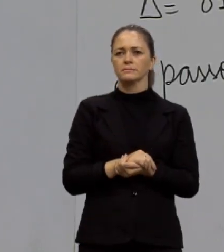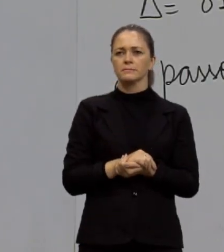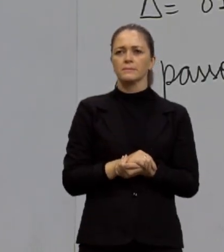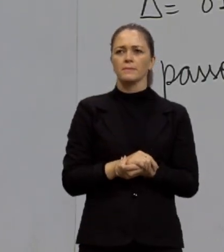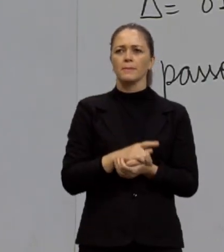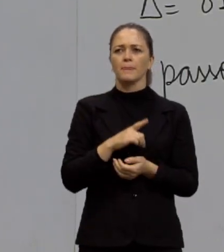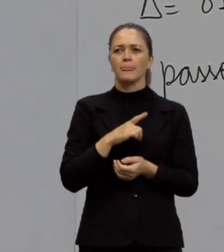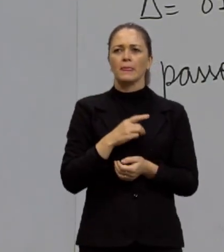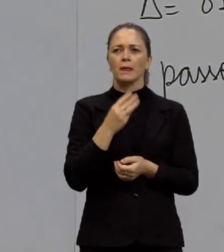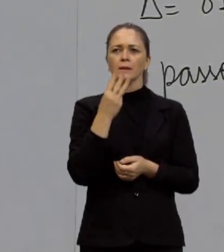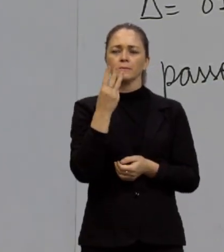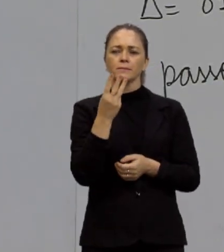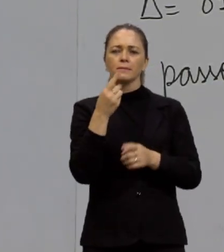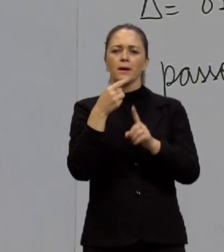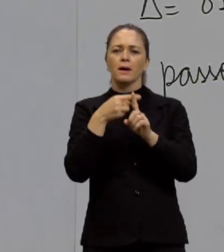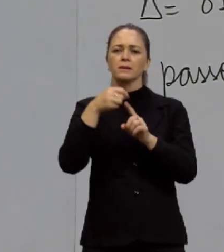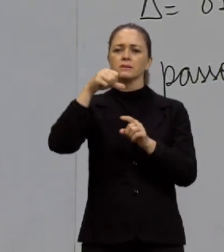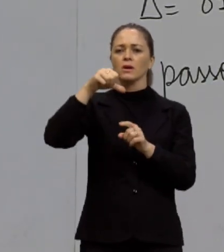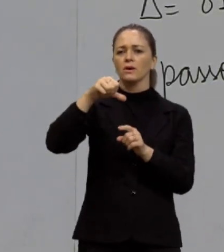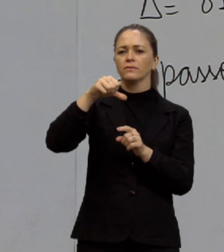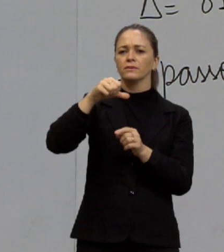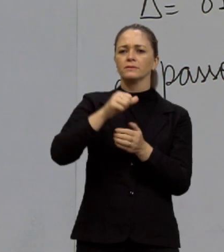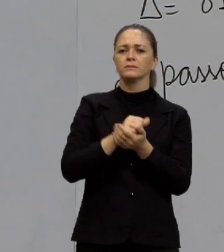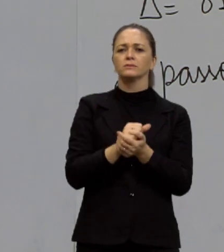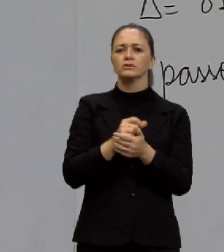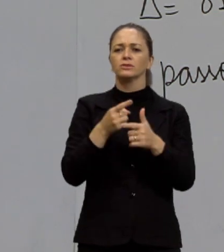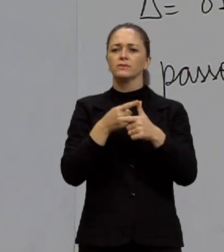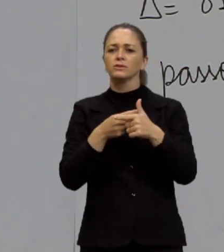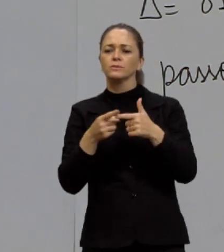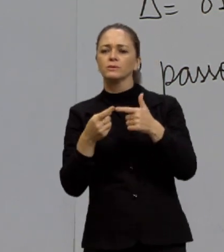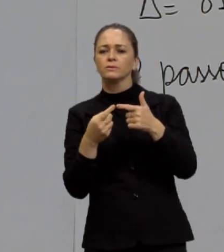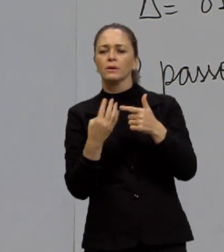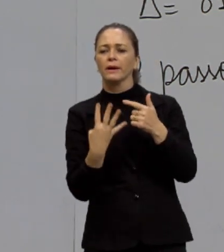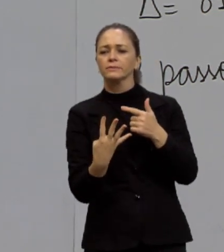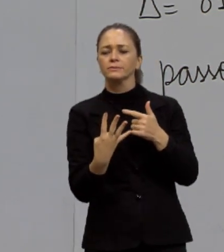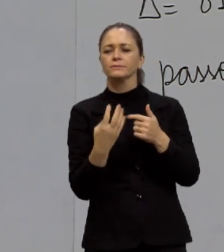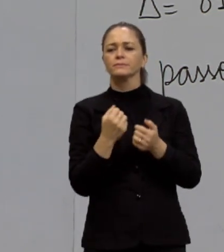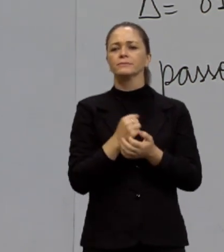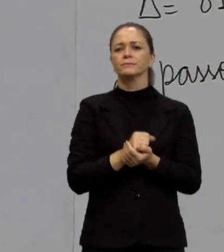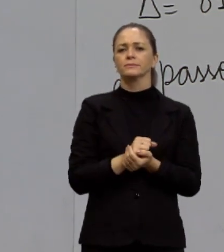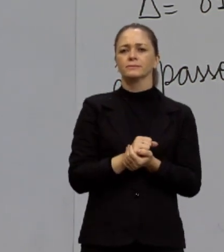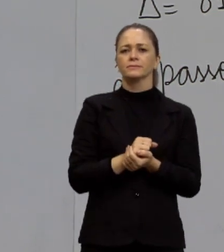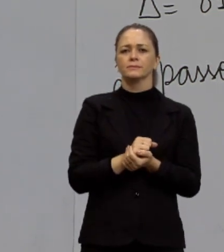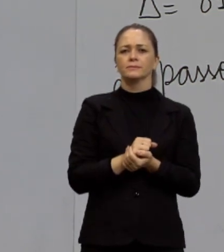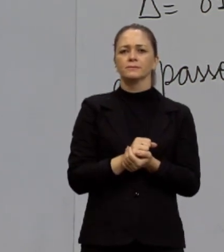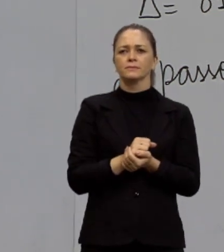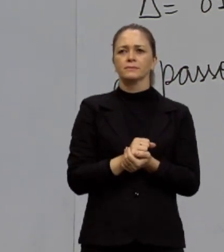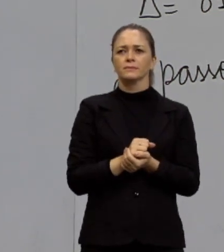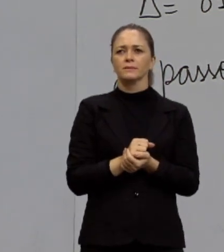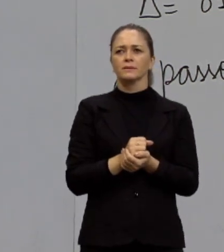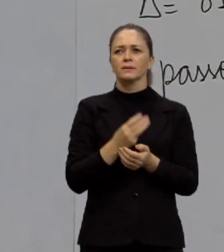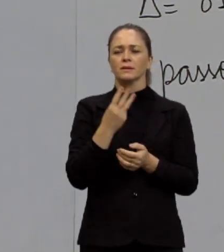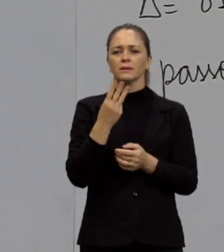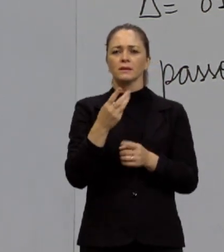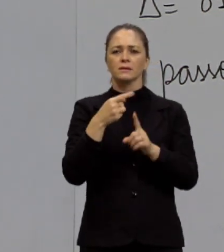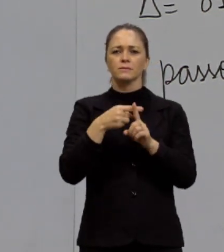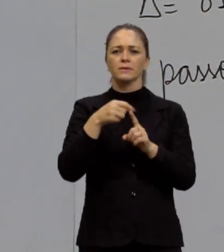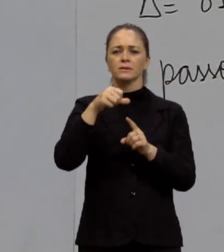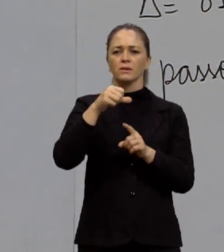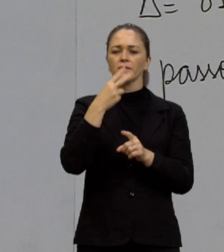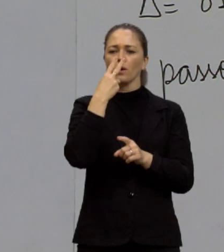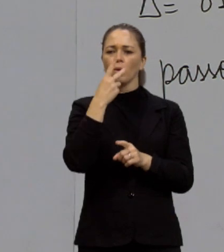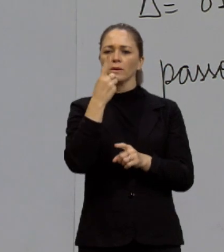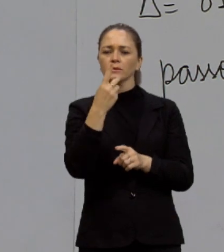Então, 3 mais 9 dividido por 4. 3 mais 9,